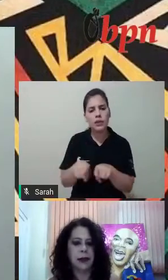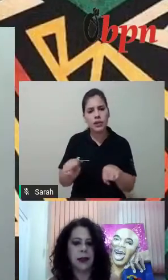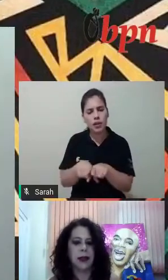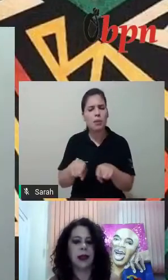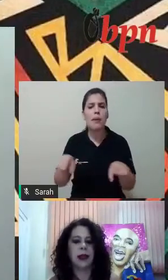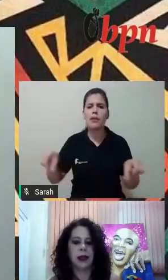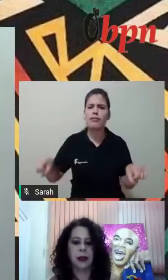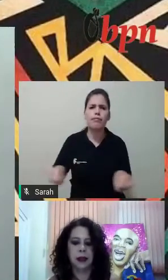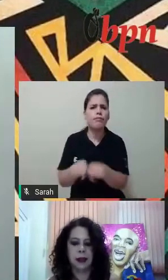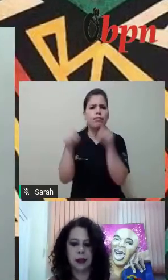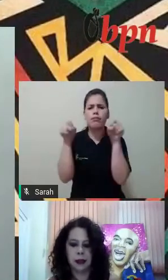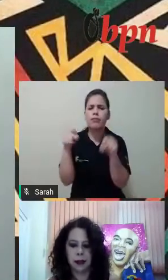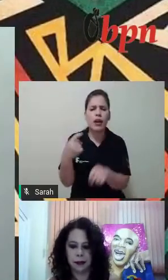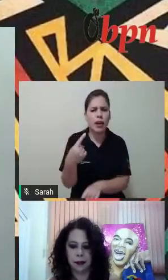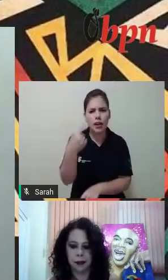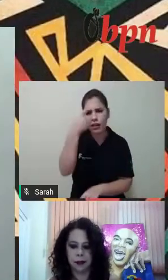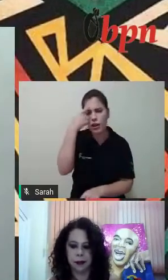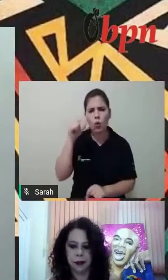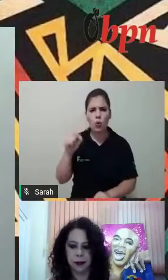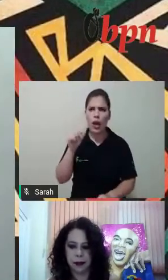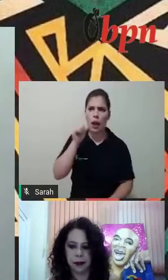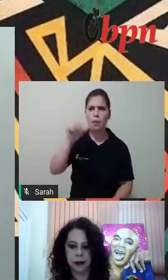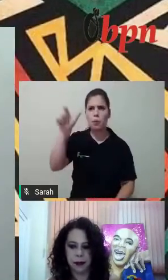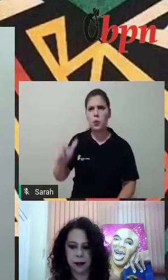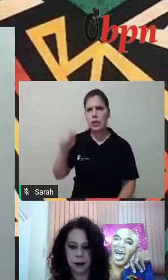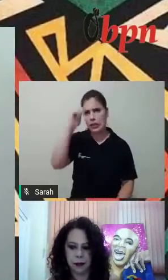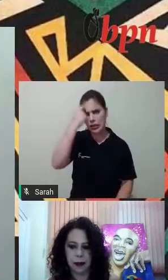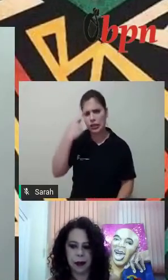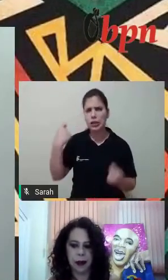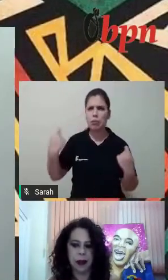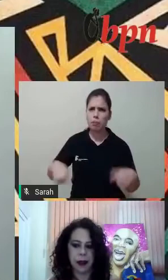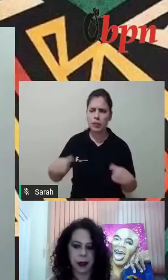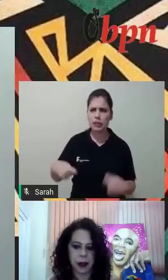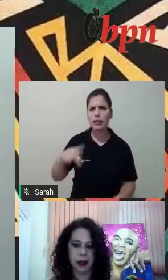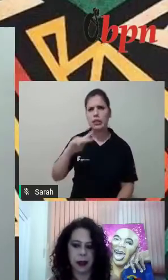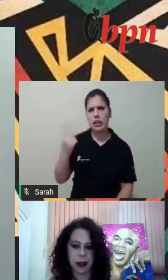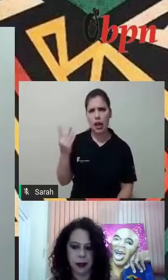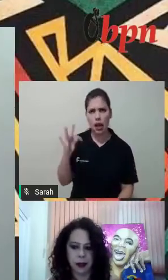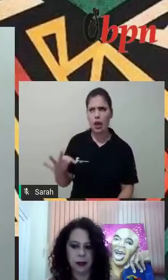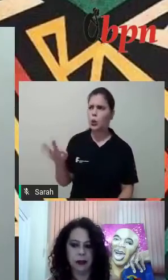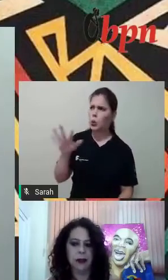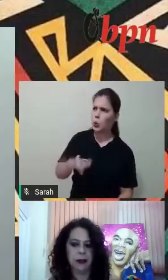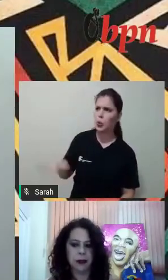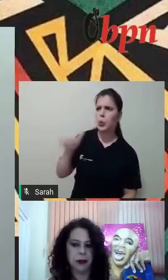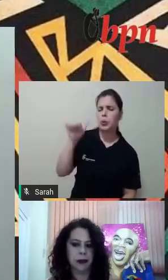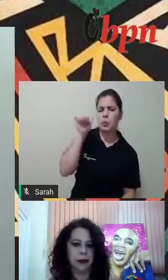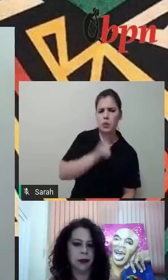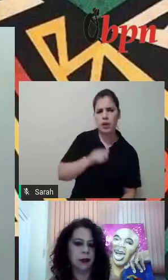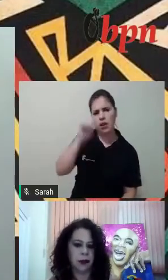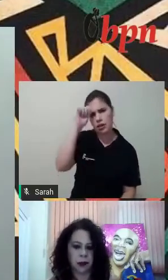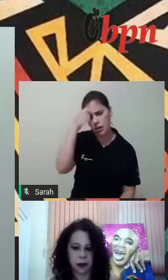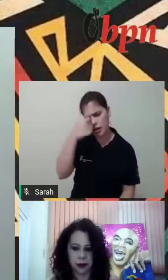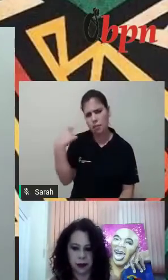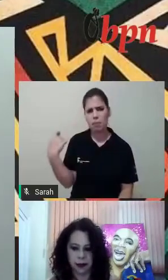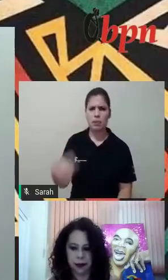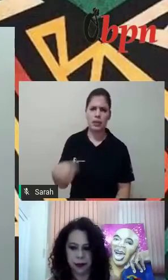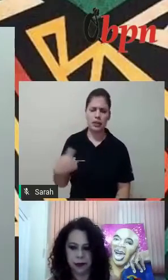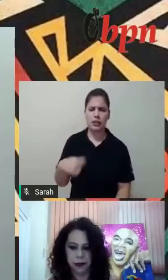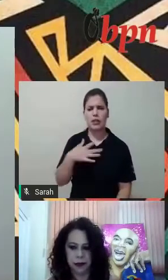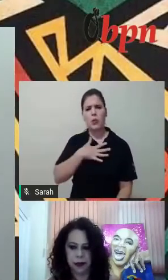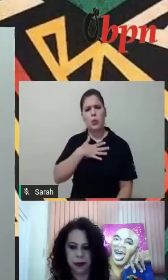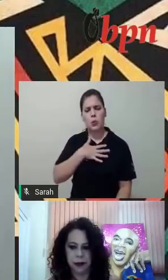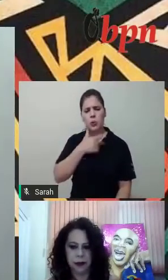negras, elas têm que ser héteras, nas mulheres negras, elas têm que gostar de homens. Aliás,